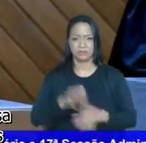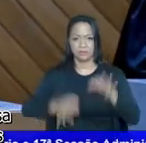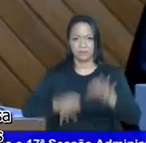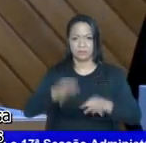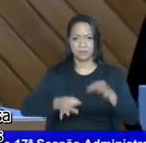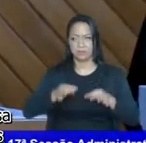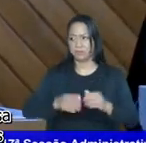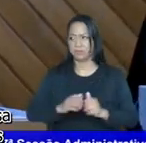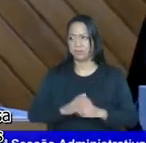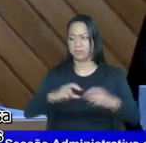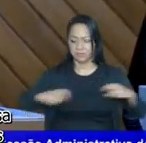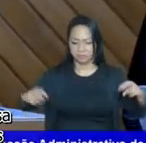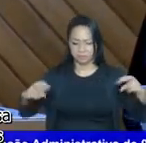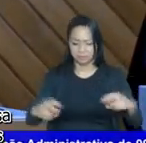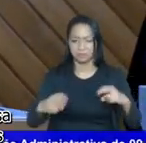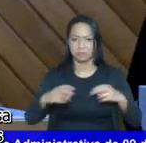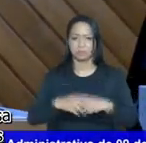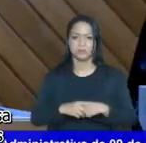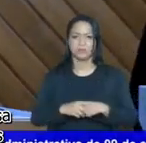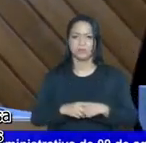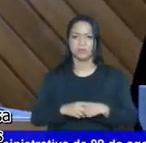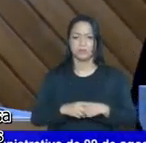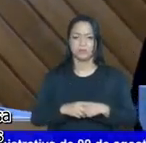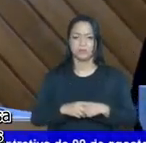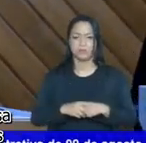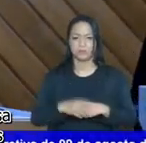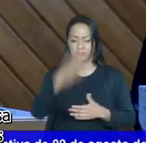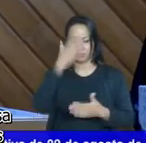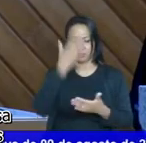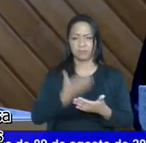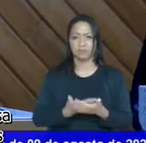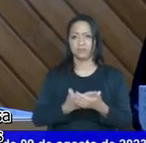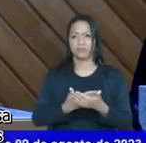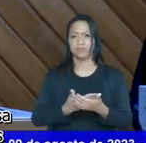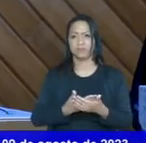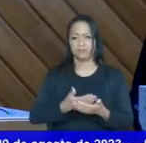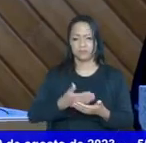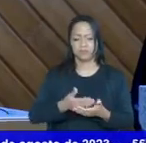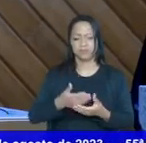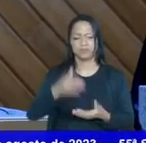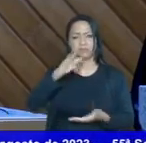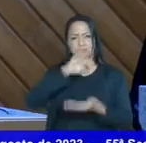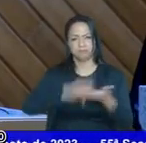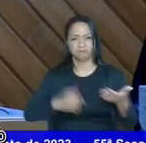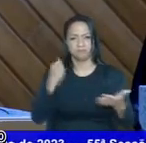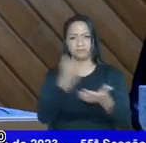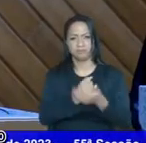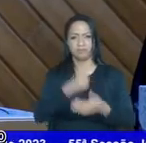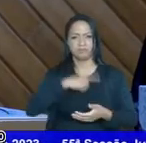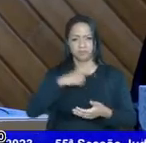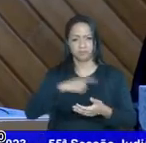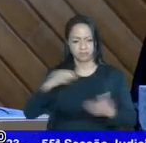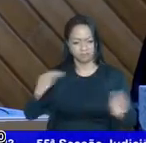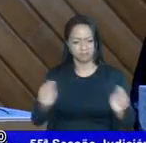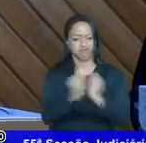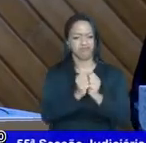juízes que compõem essa corte, Ele essa está igreja em pé corte. no plenário. Eu acredito que Atrás esses tem a documentos parede amadeirada do tribunal. constam Ele